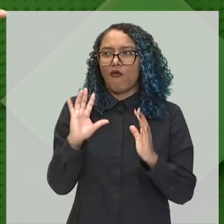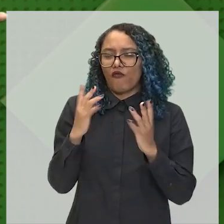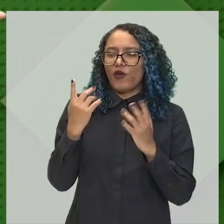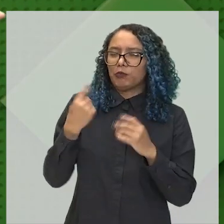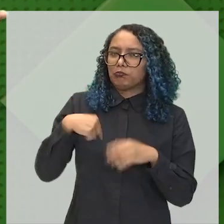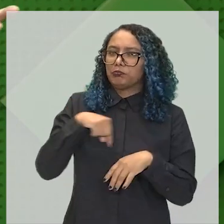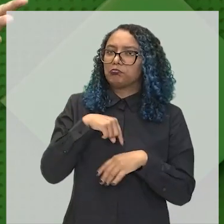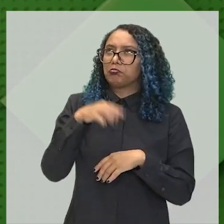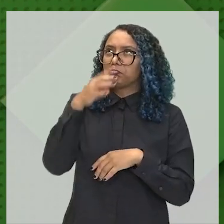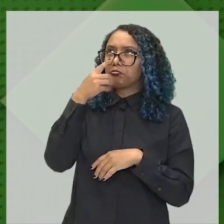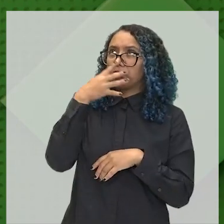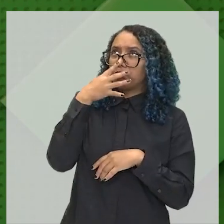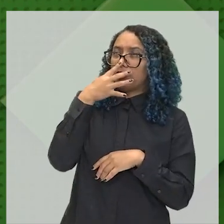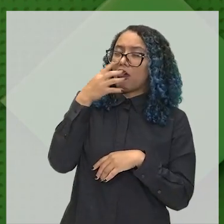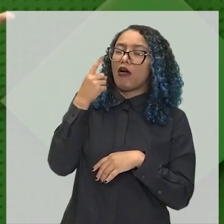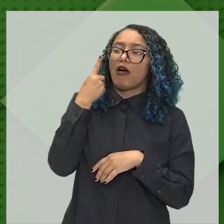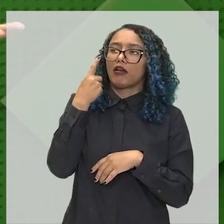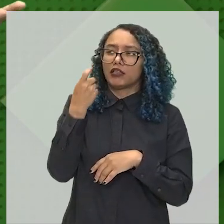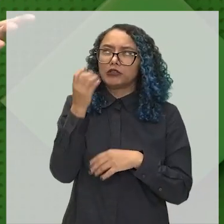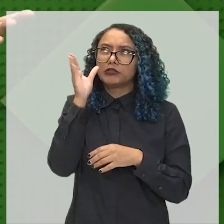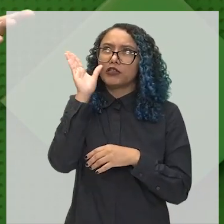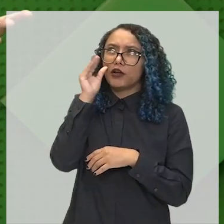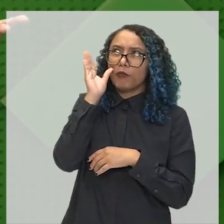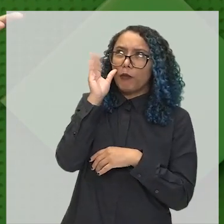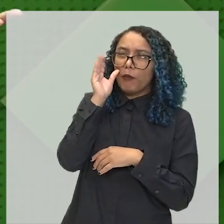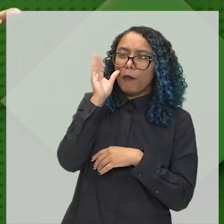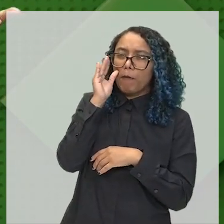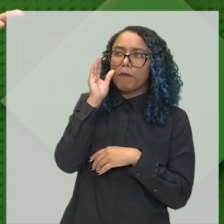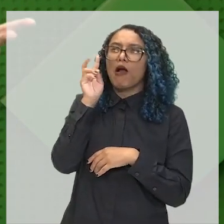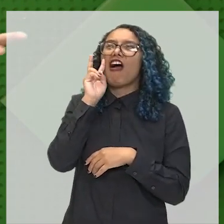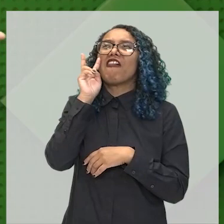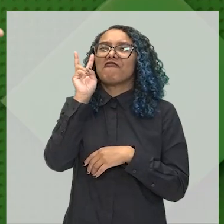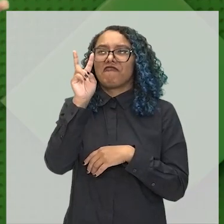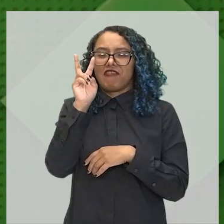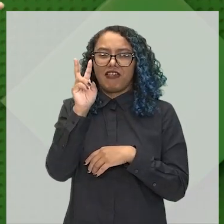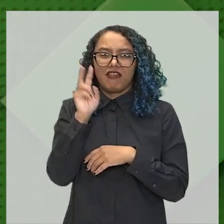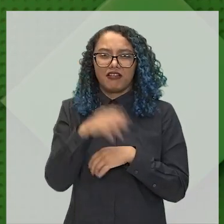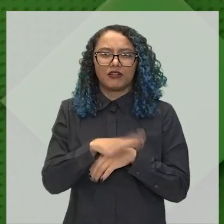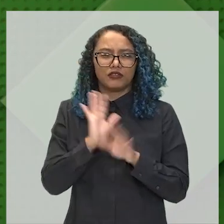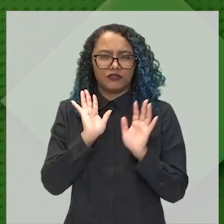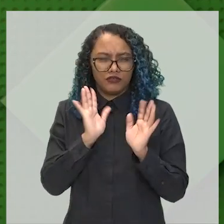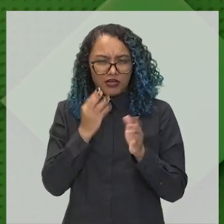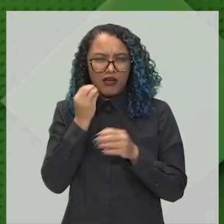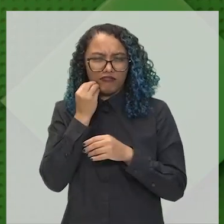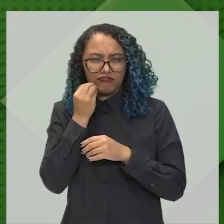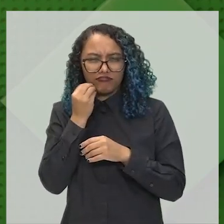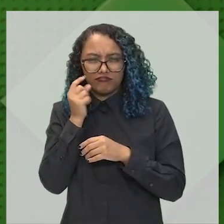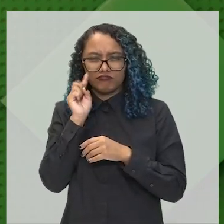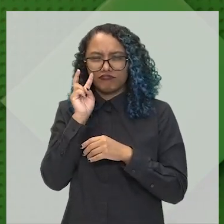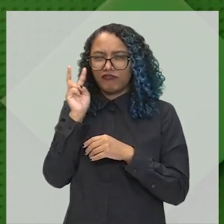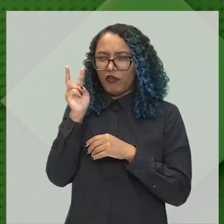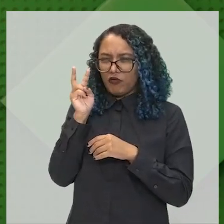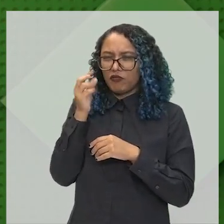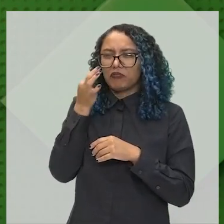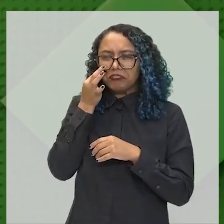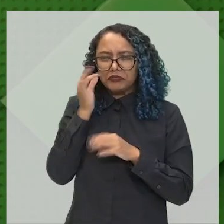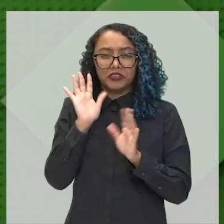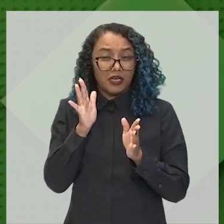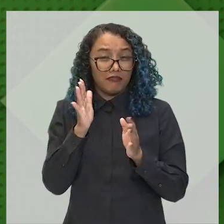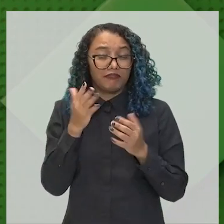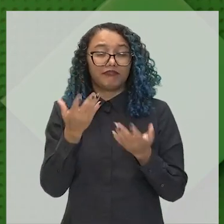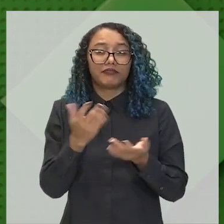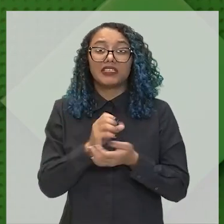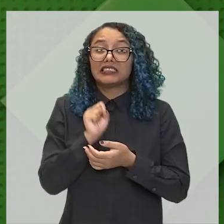muita atenção da gente, nos causa muita curiosidade, né? Você já teve essa oportunidade de